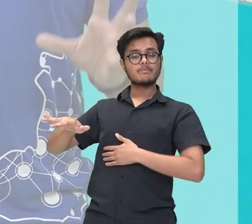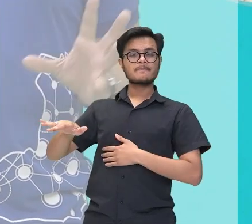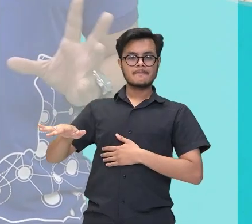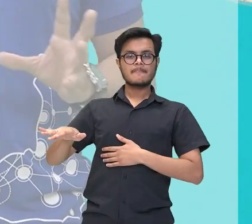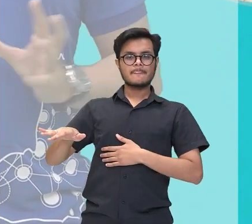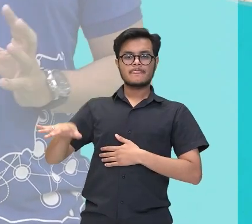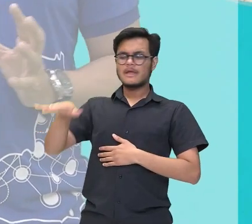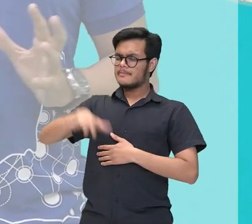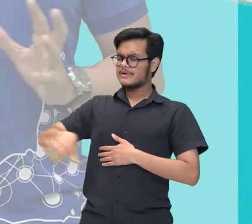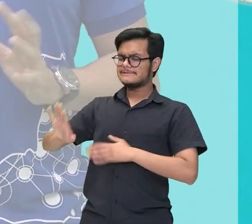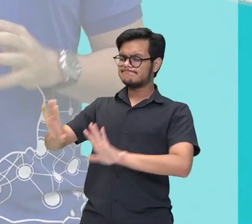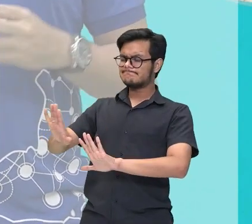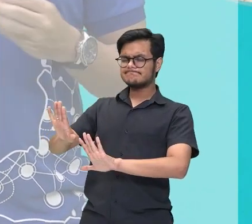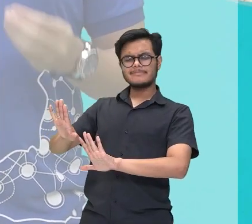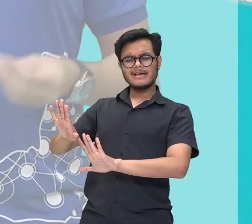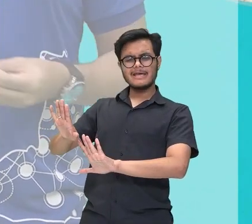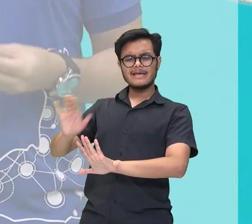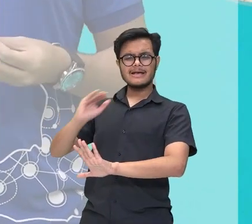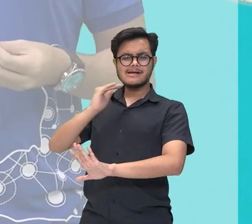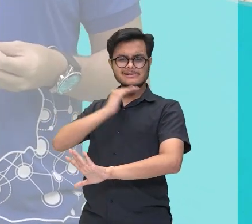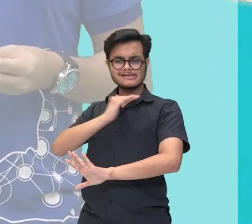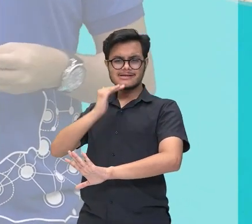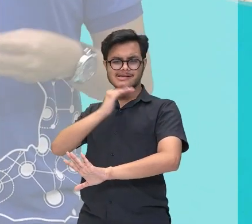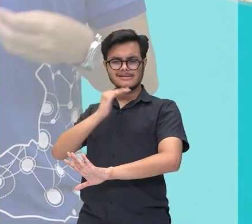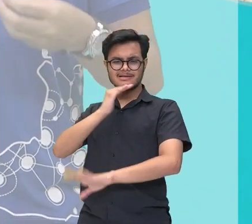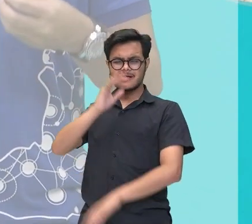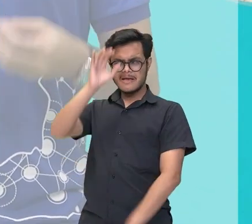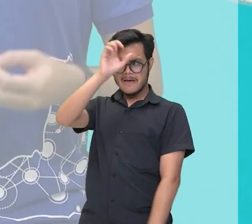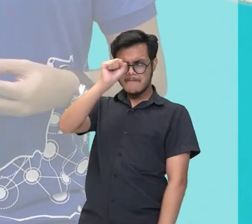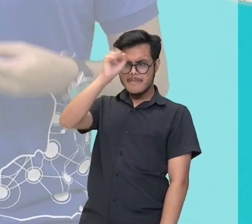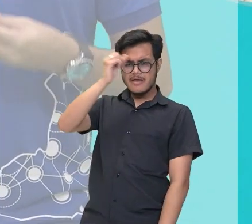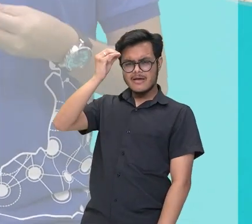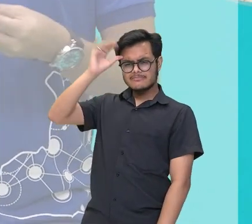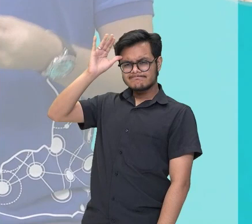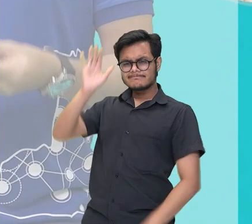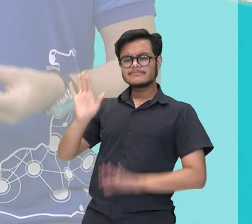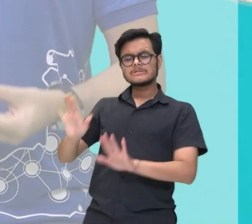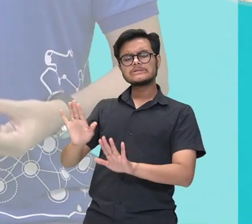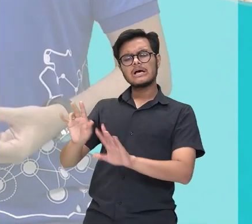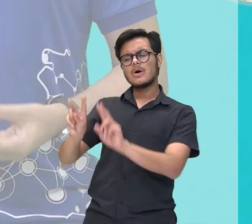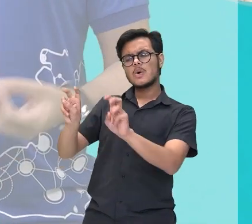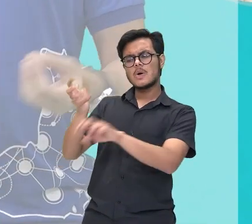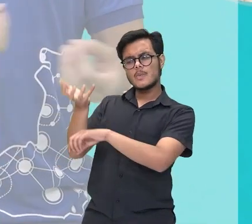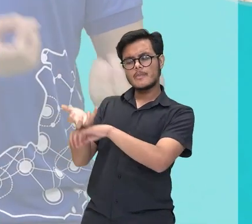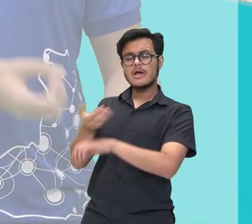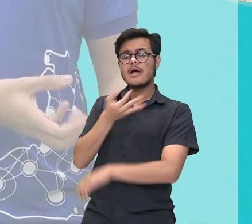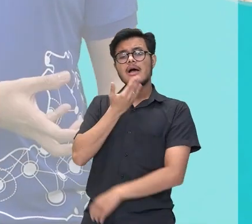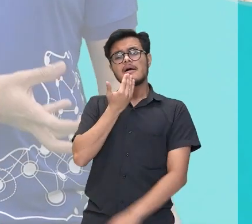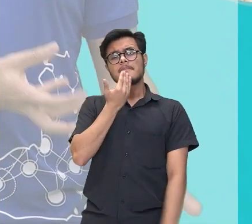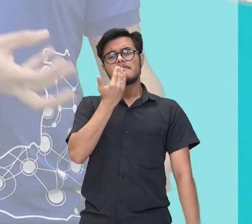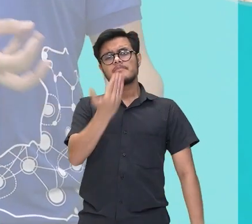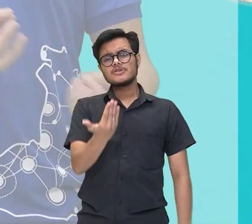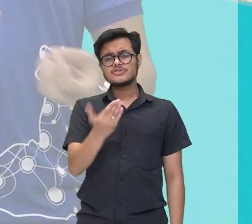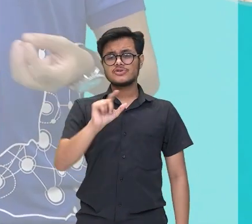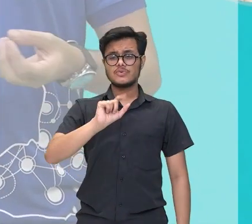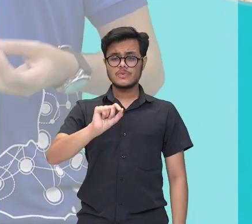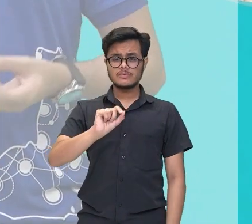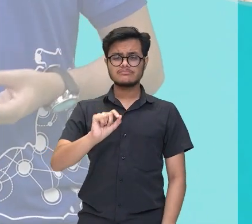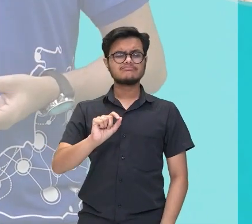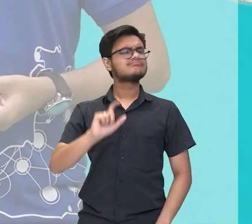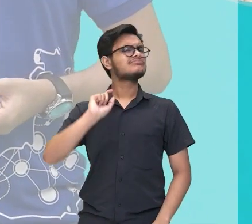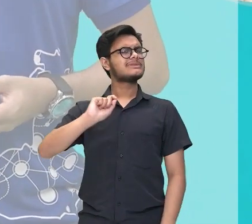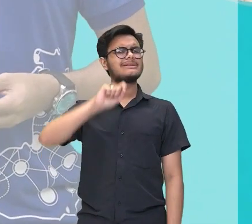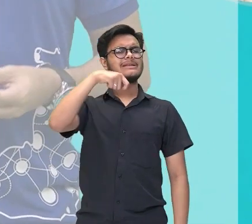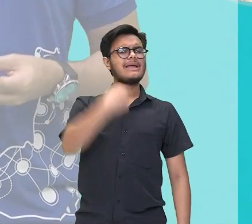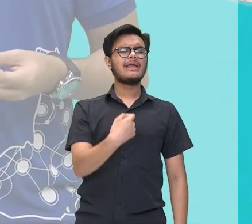de aprendizagem, né, em determinada disciplina, você vai fazer uma solicitação, quem de repente você pode chamar